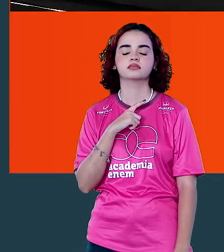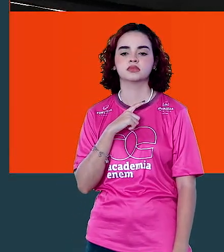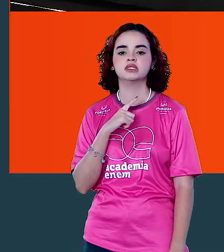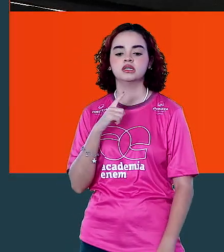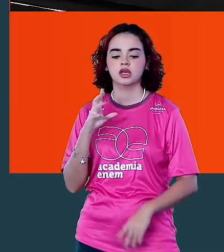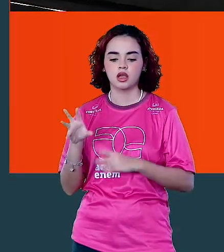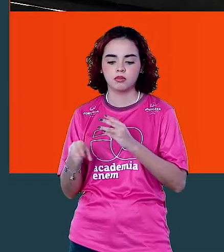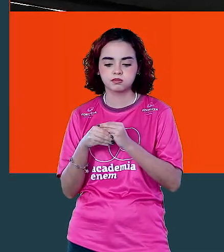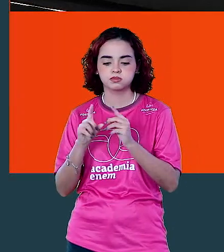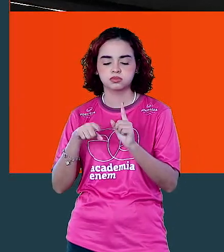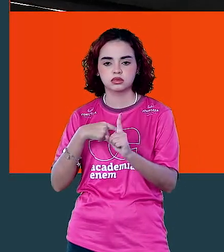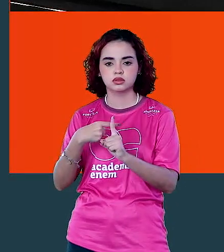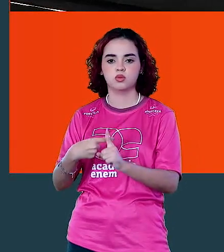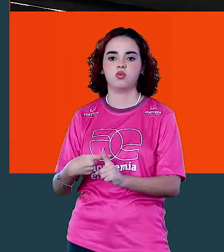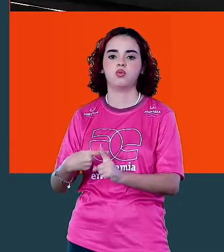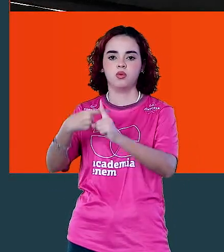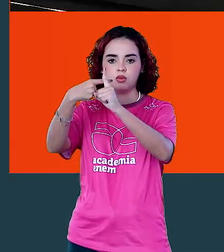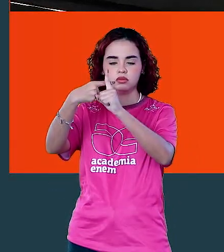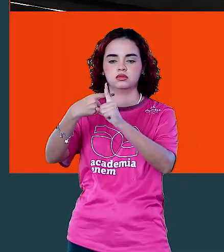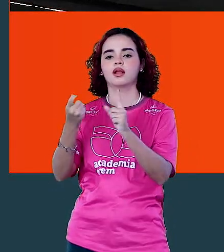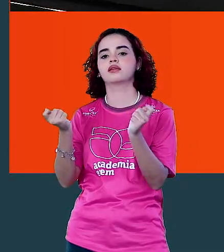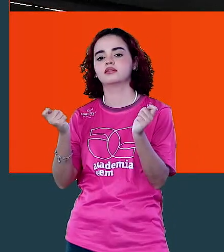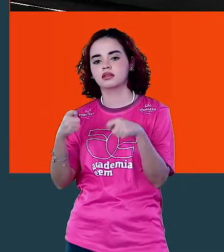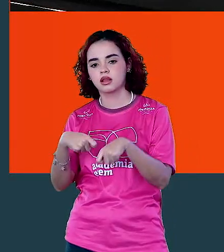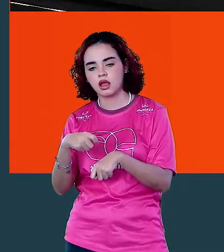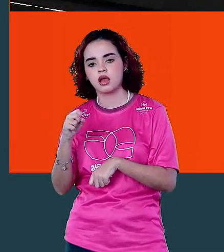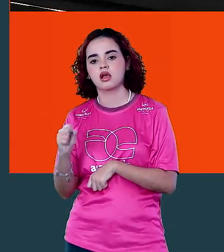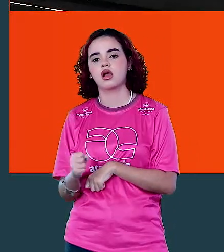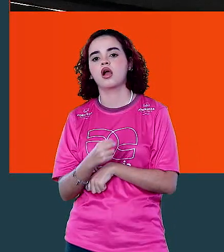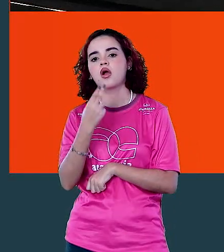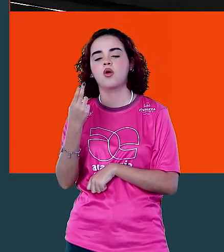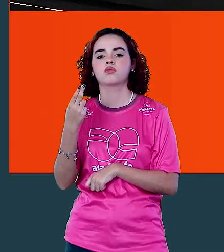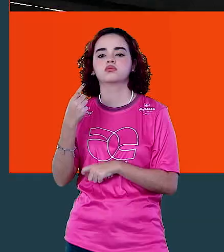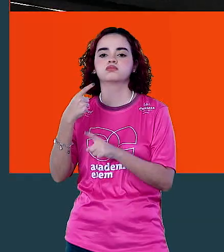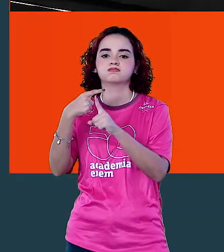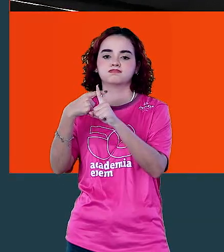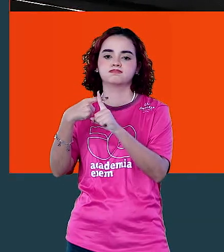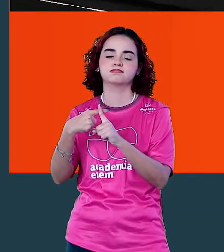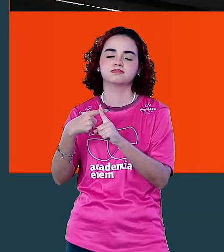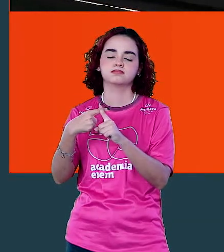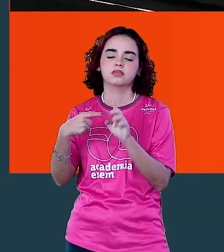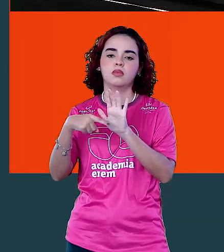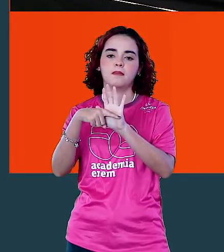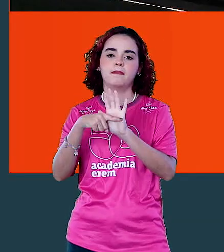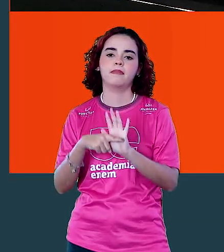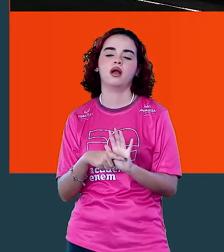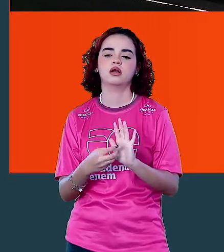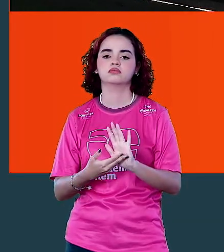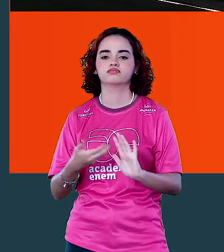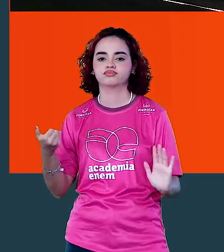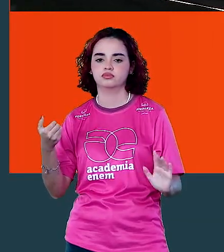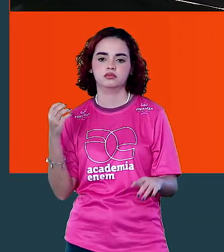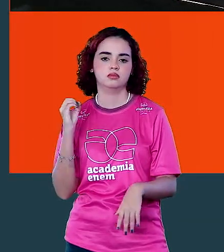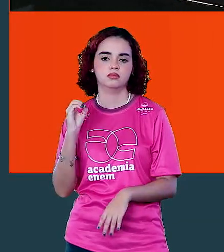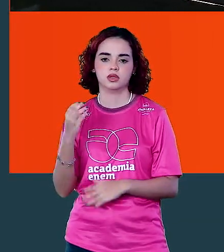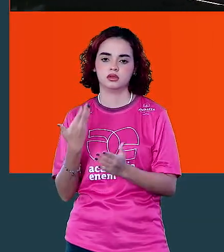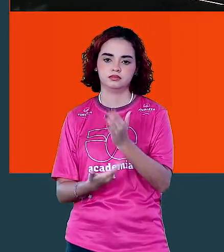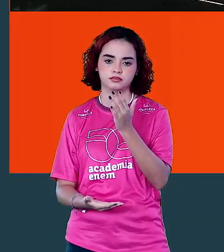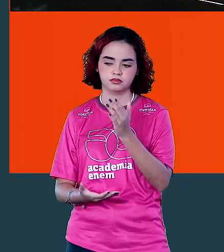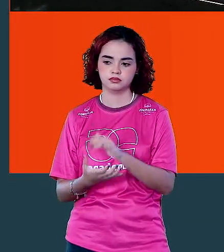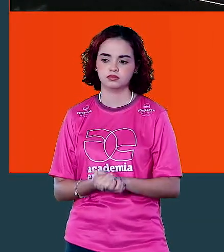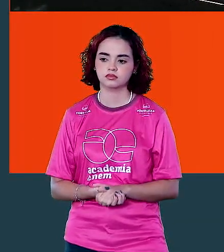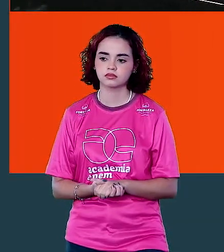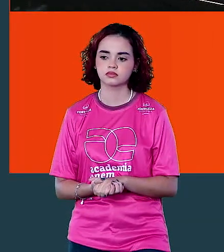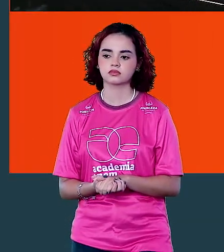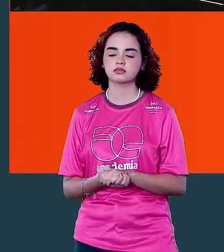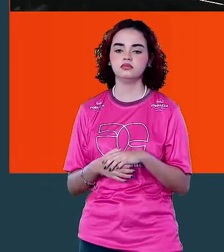aumentar o seu efeito de carga, ou essas cargas podem se anular, cortando todo o efeito de carga. É por isso que a gente diz